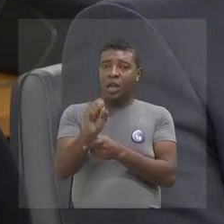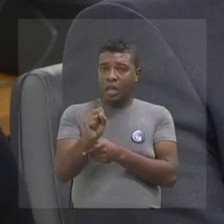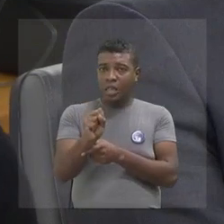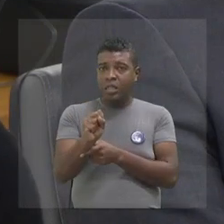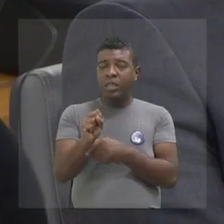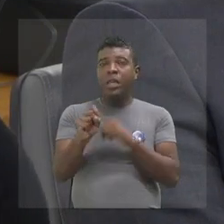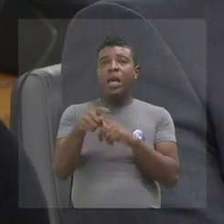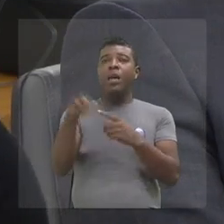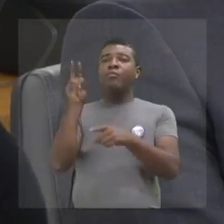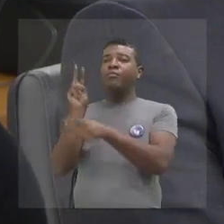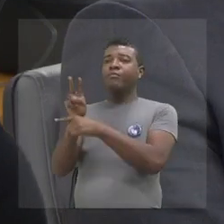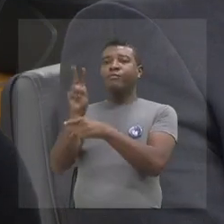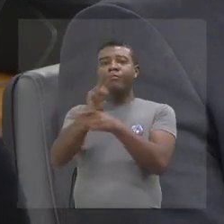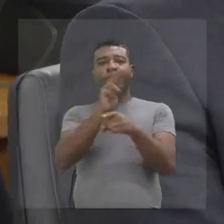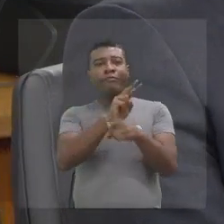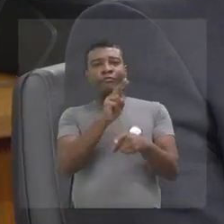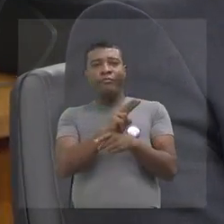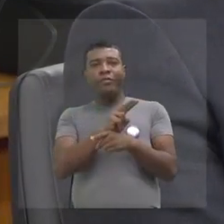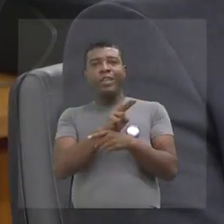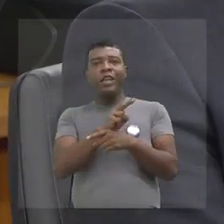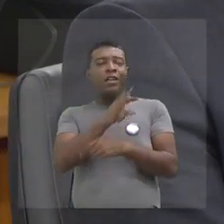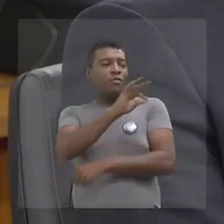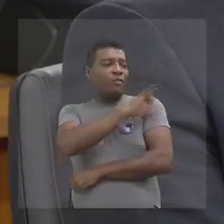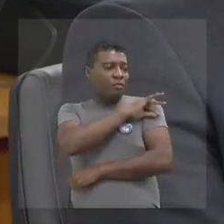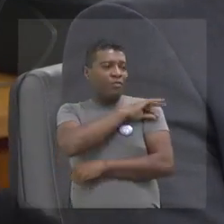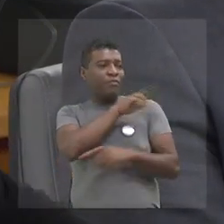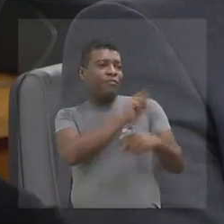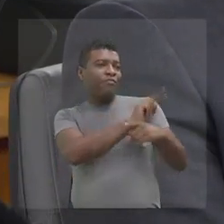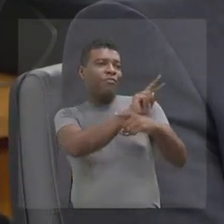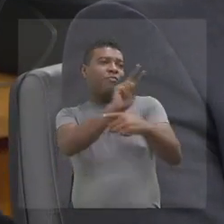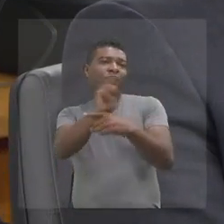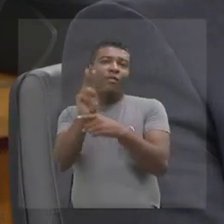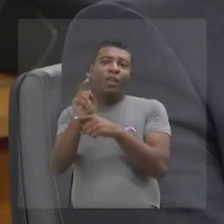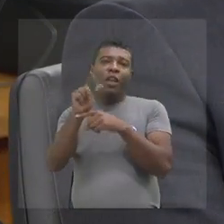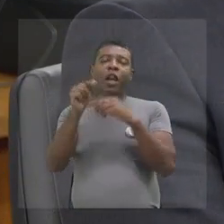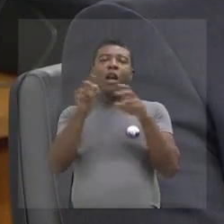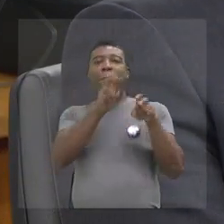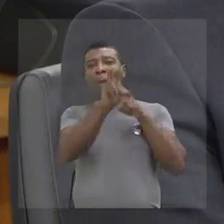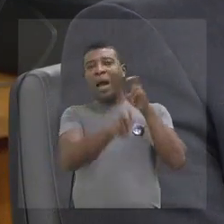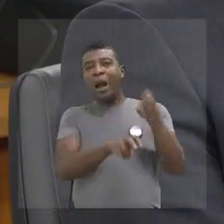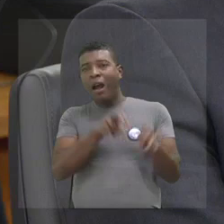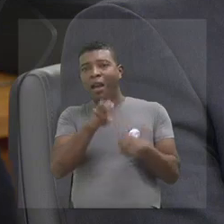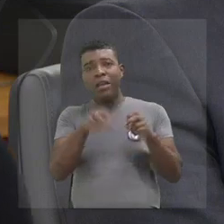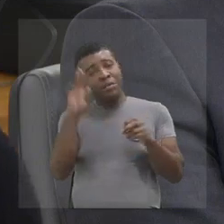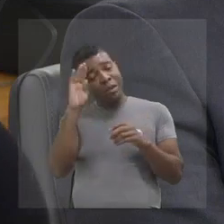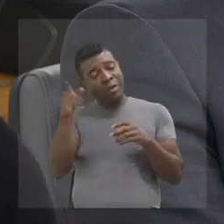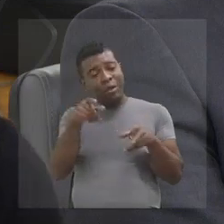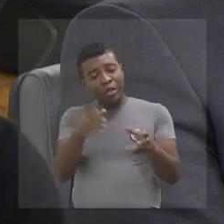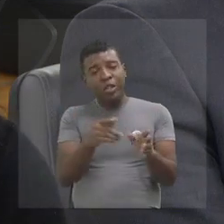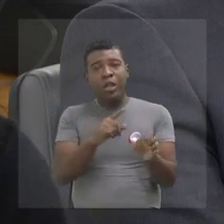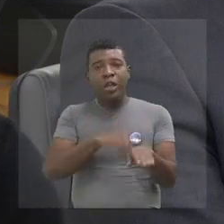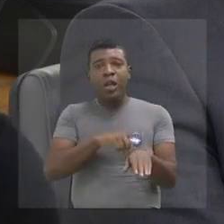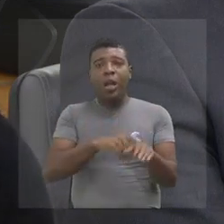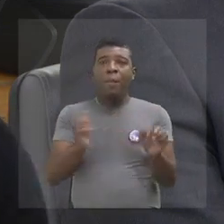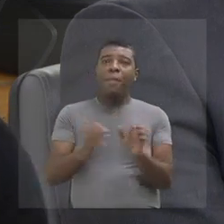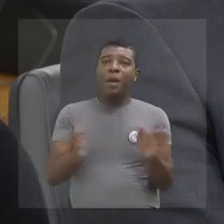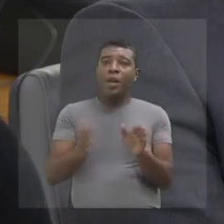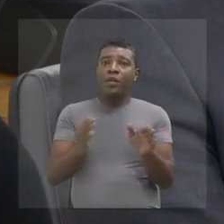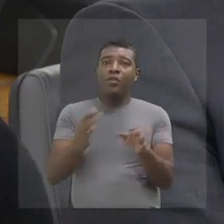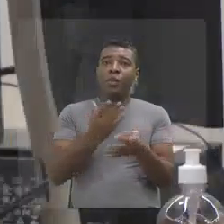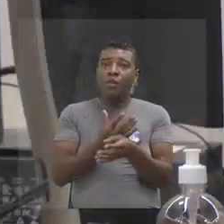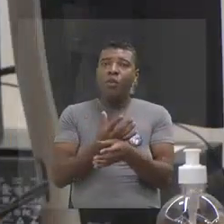parques as pessoas que trabalham nas nossas unidades de conservação neste período que é o período de estiagem nós temos